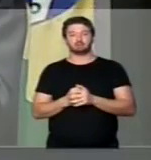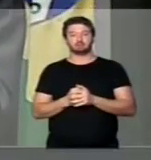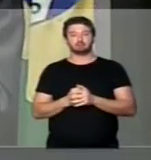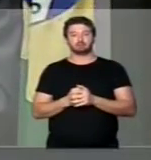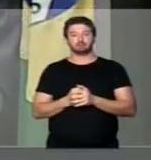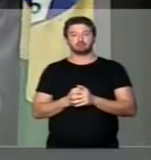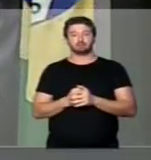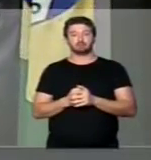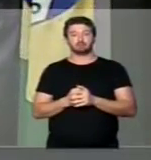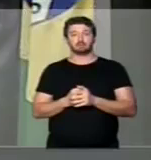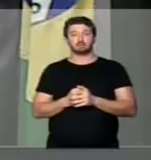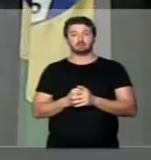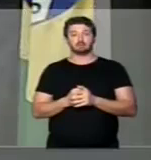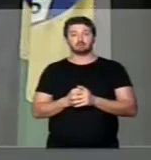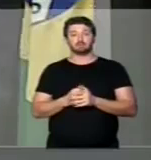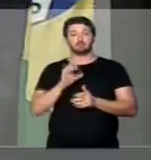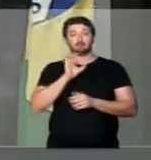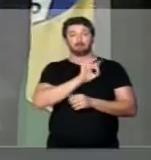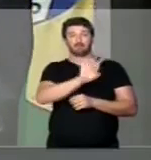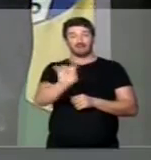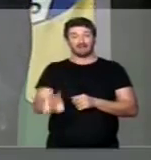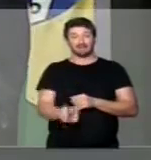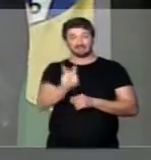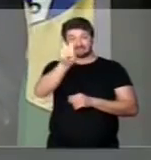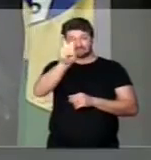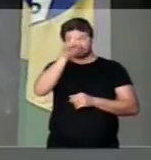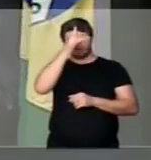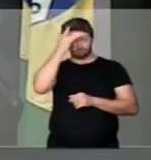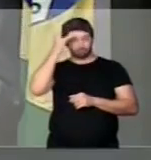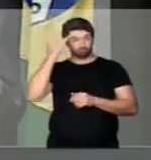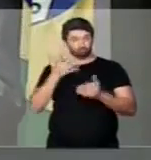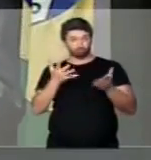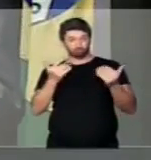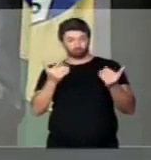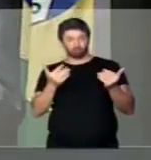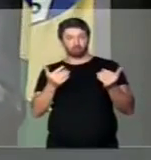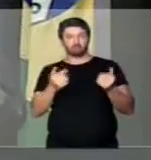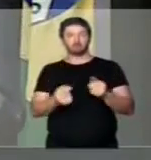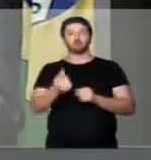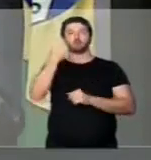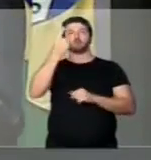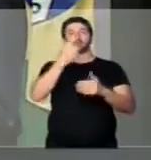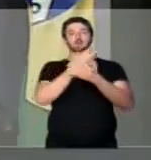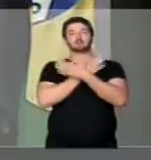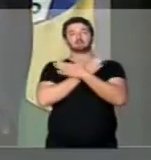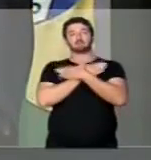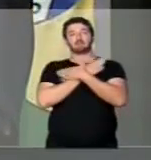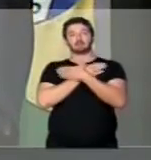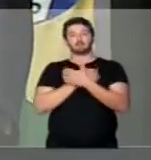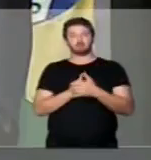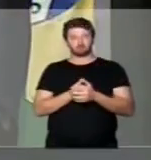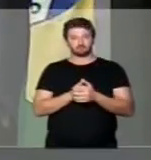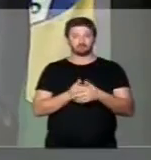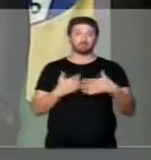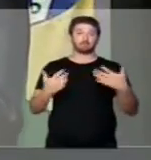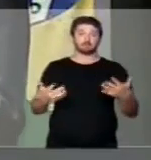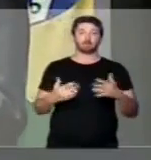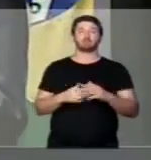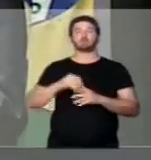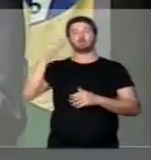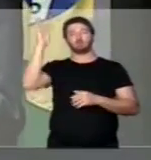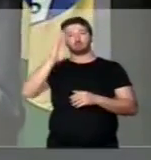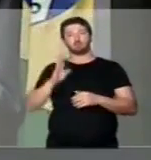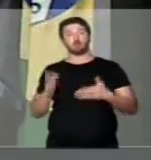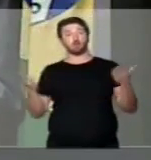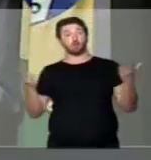um em cada 5 jovens está desempregado. Em resumo, o Brasil